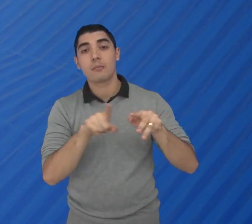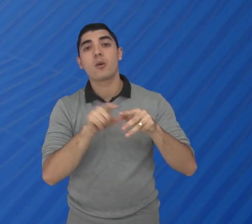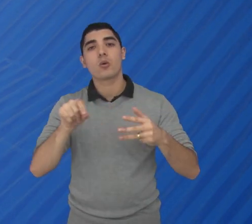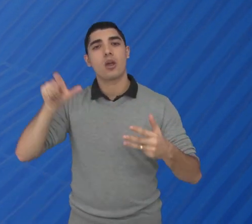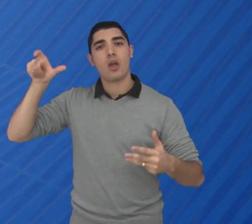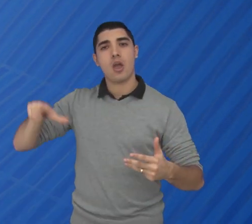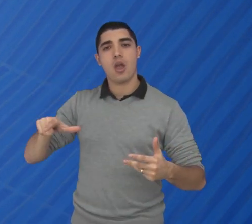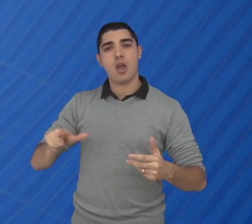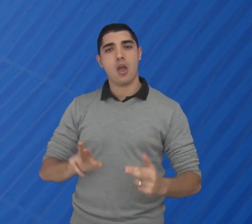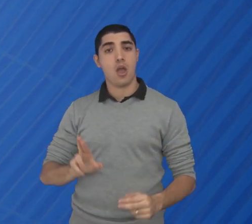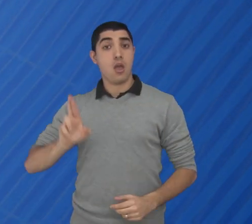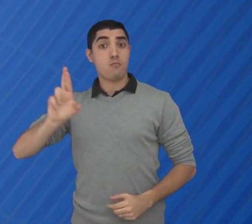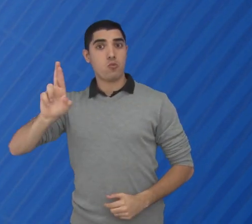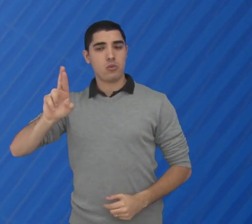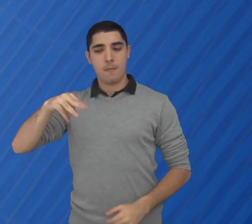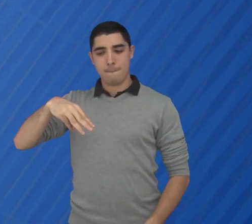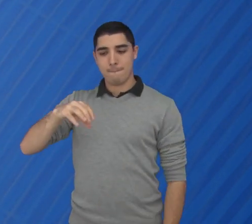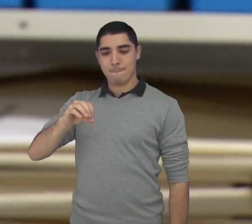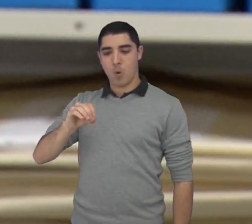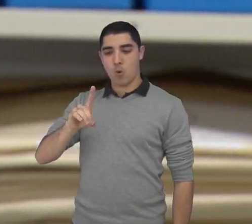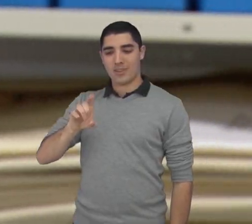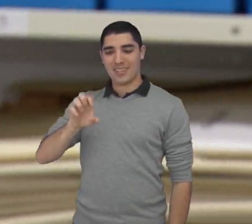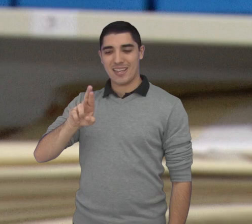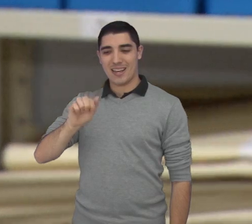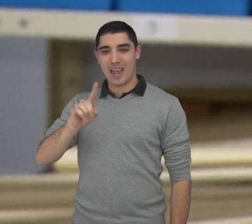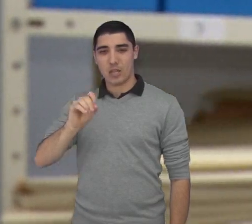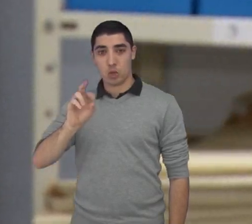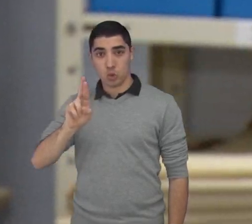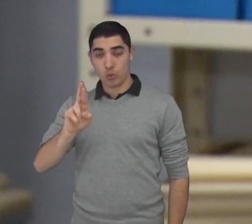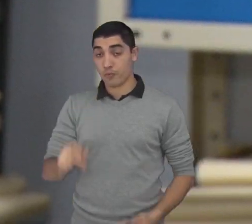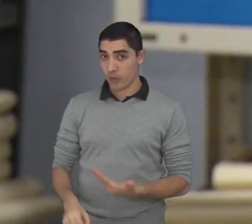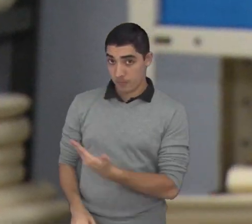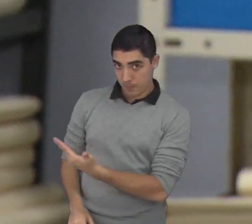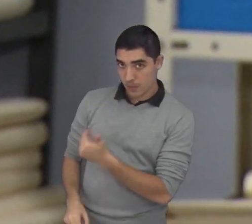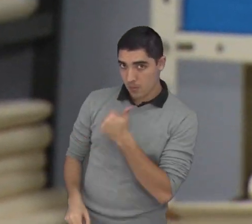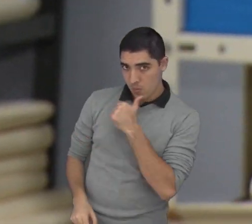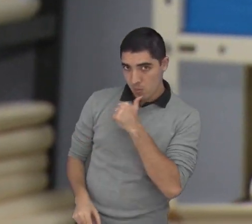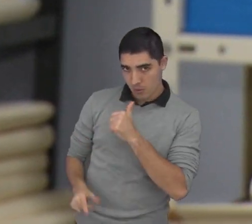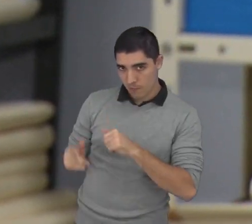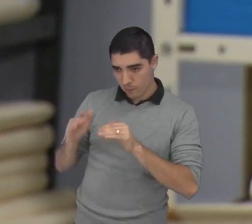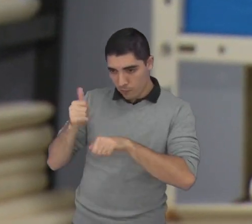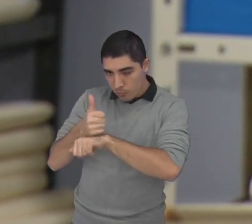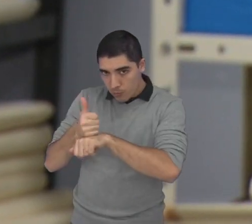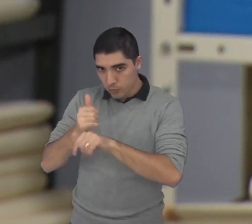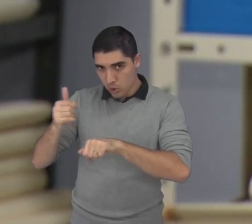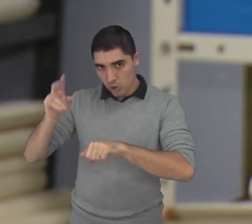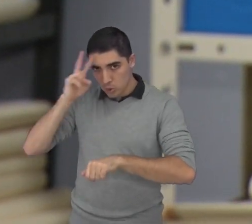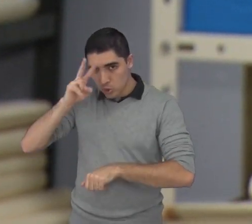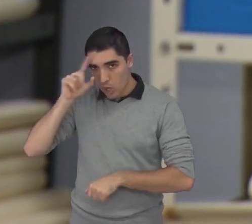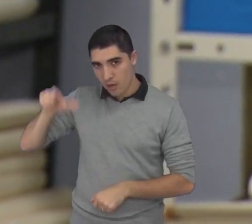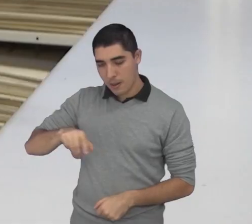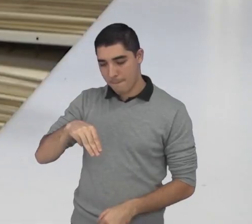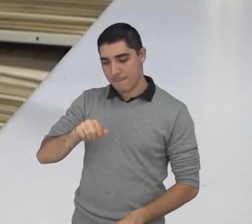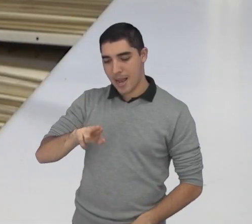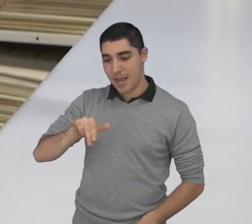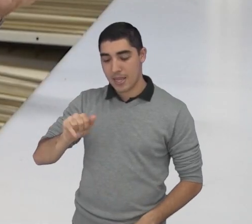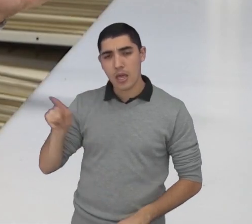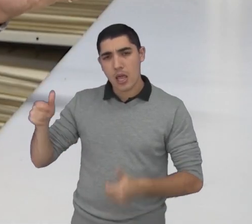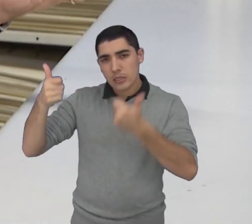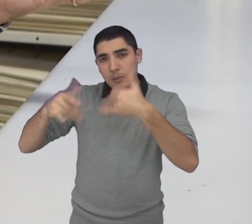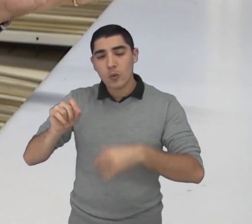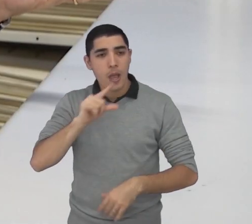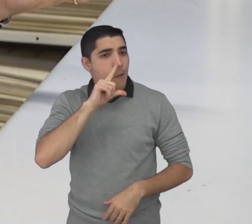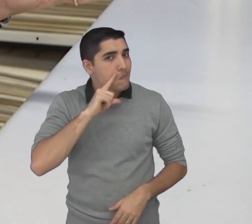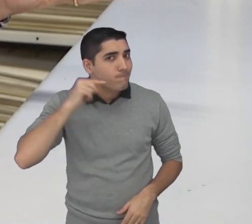legislativo, judiciário e moderador. Doutora em História, Maria Papali explica que o poder moderador foi a